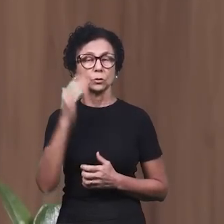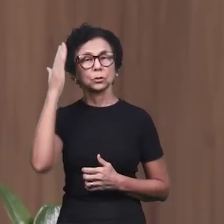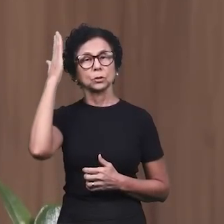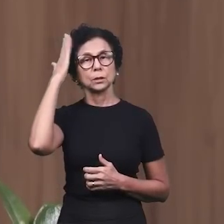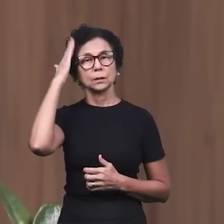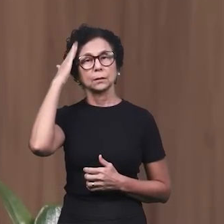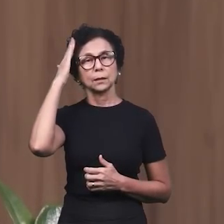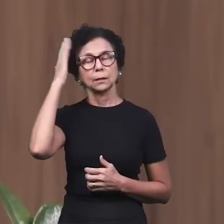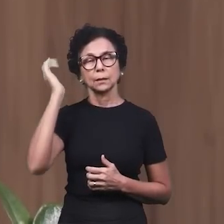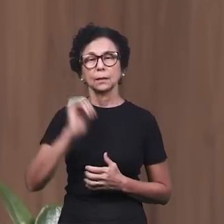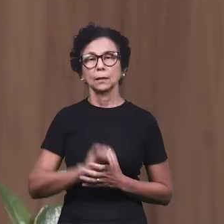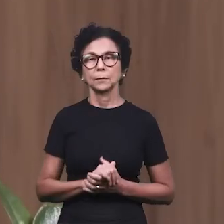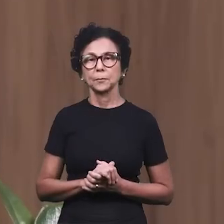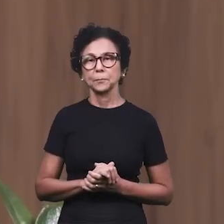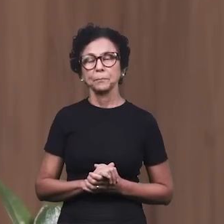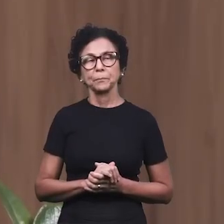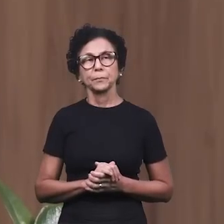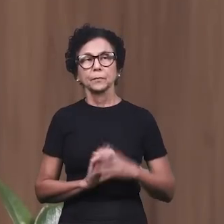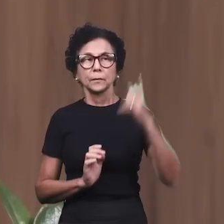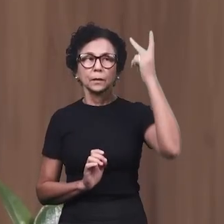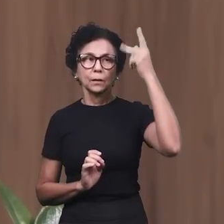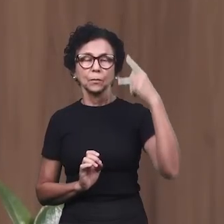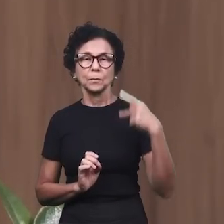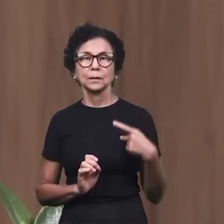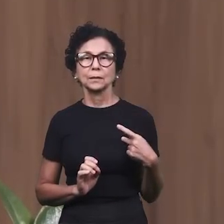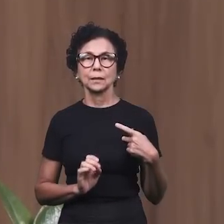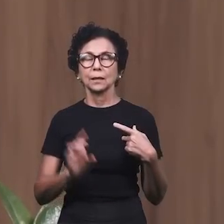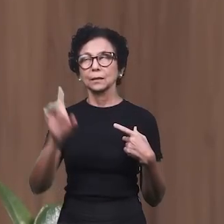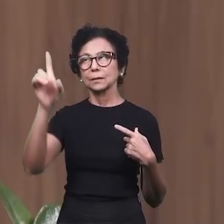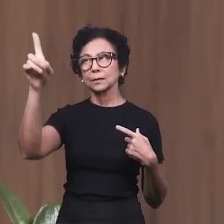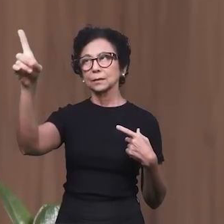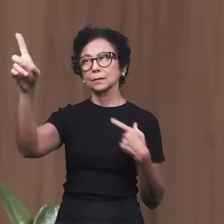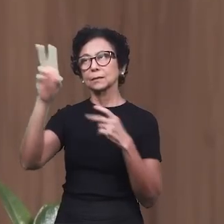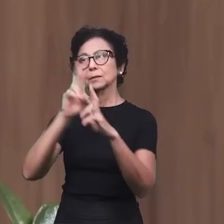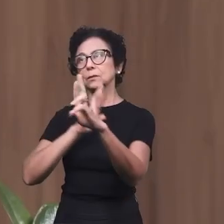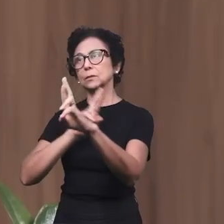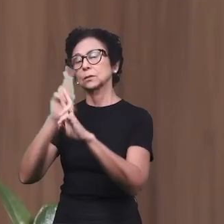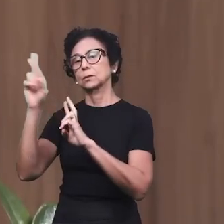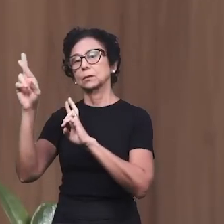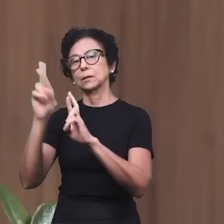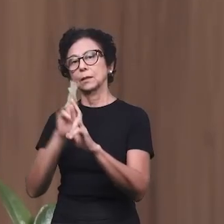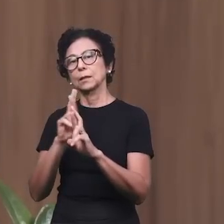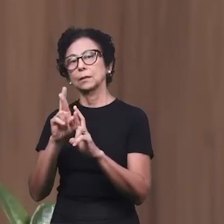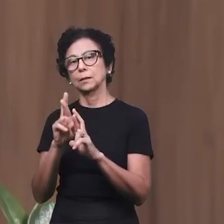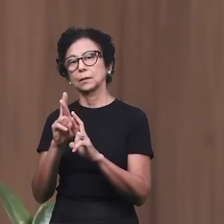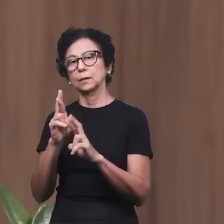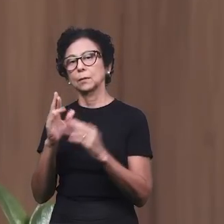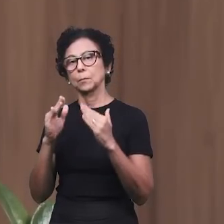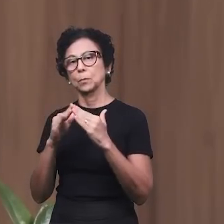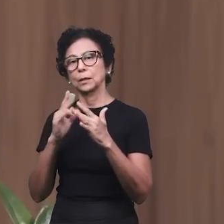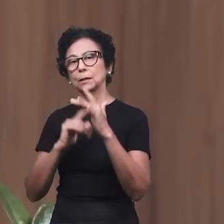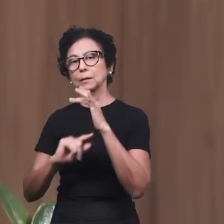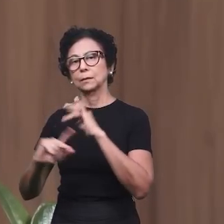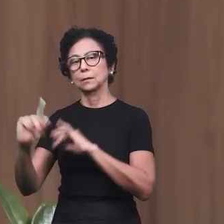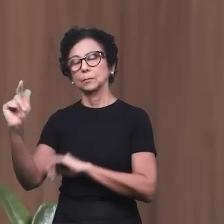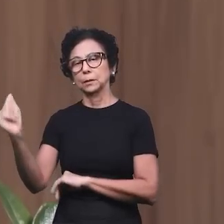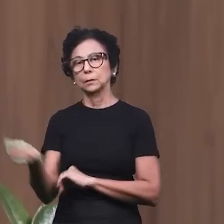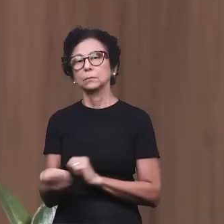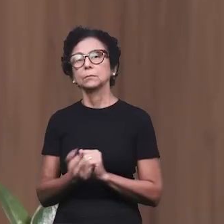e quer habitar com ele, pois sabemos que esse assunto é bastante